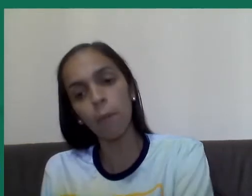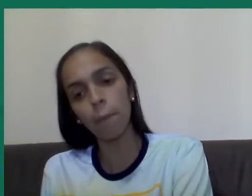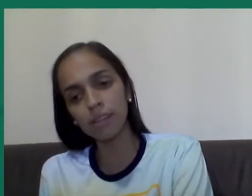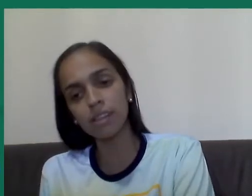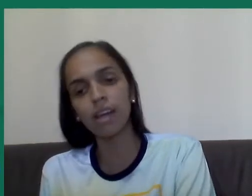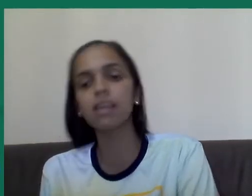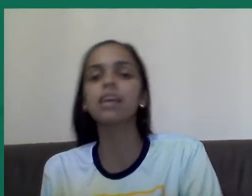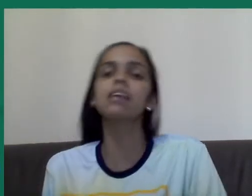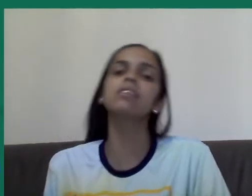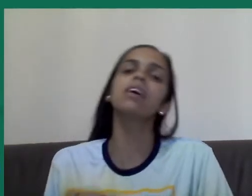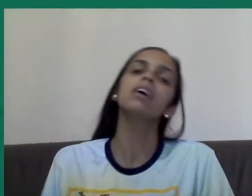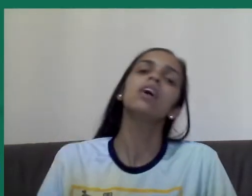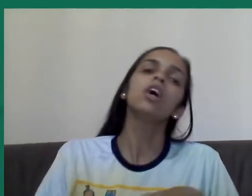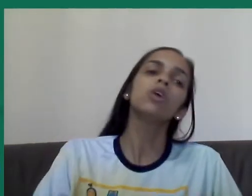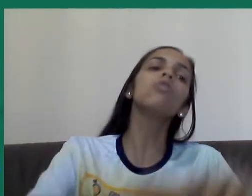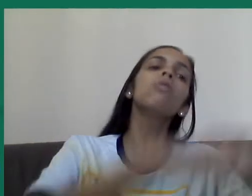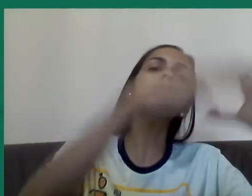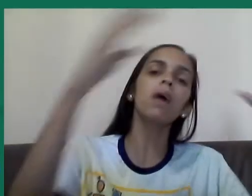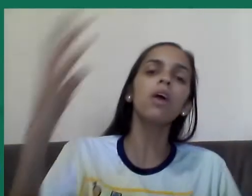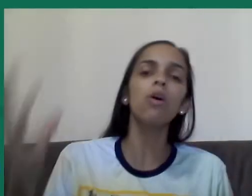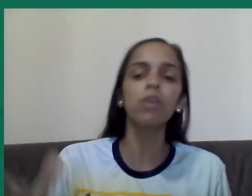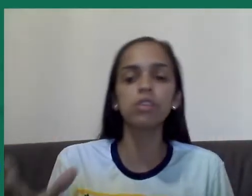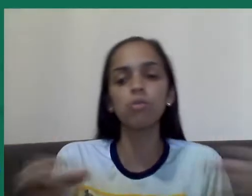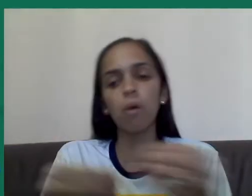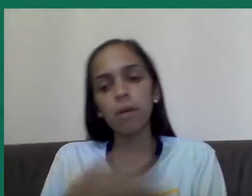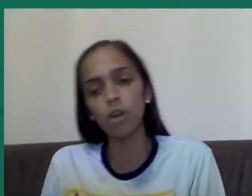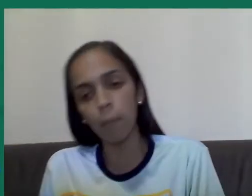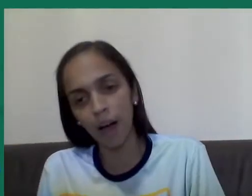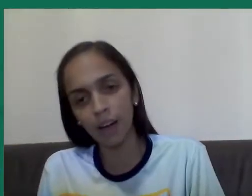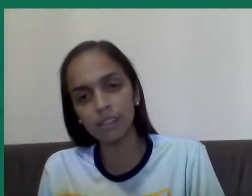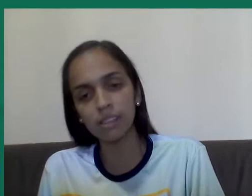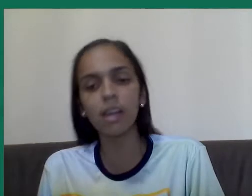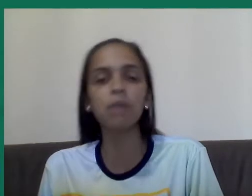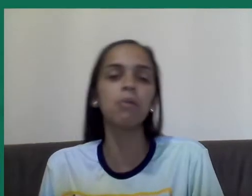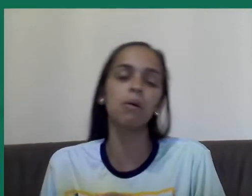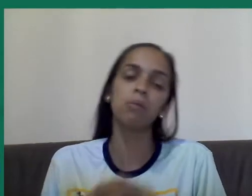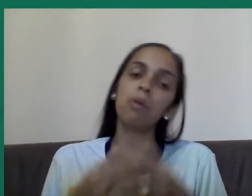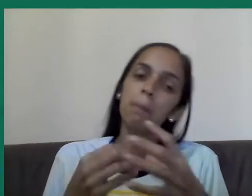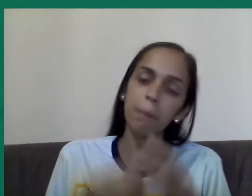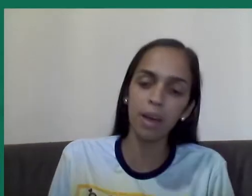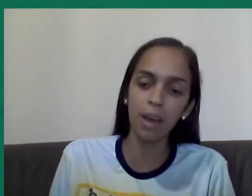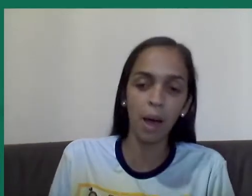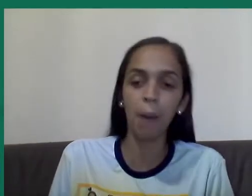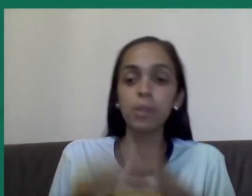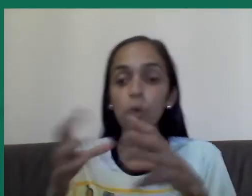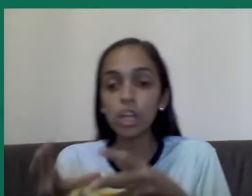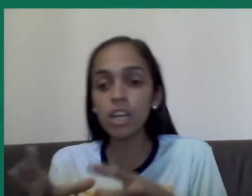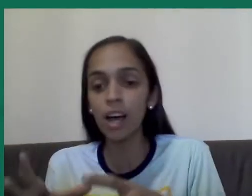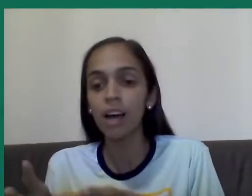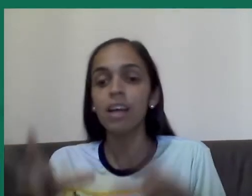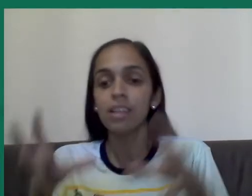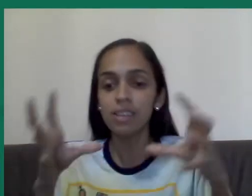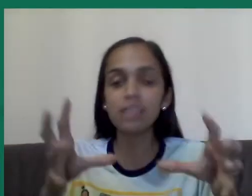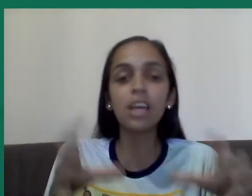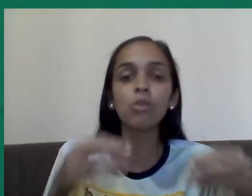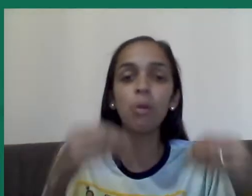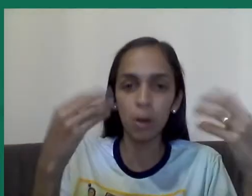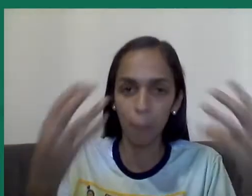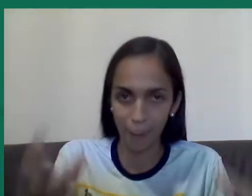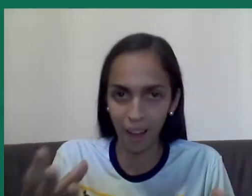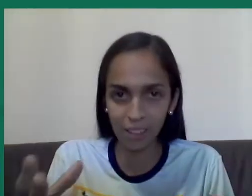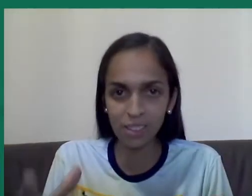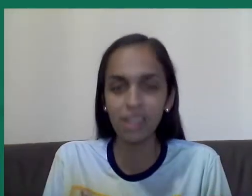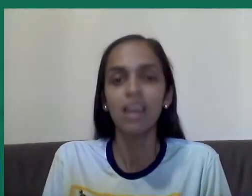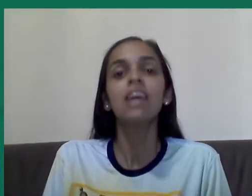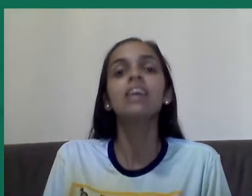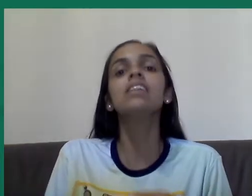com a maior parte da riqueza, grupos maiores com a menor parte, né? A minoria detendo a